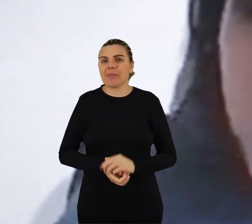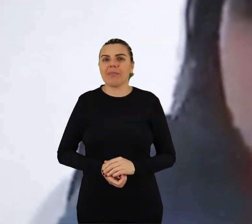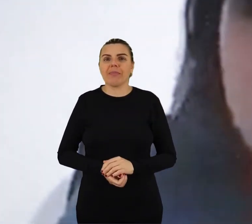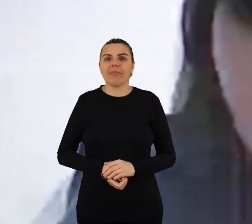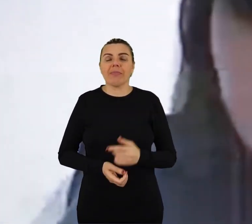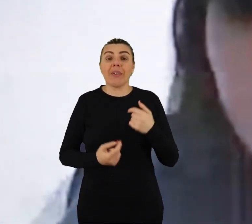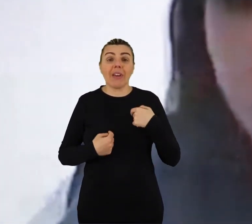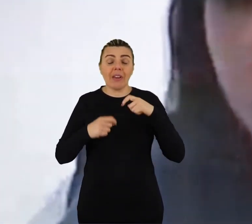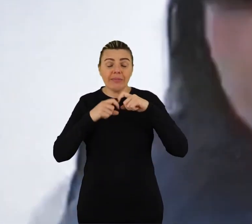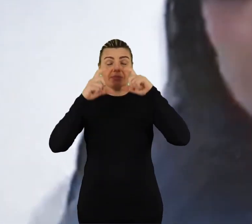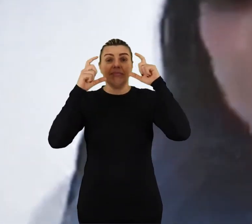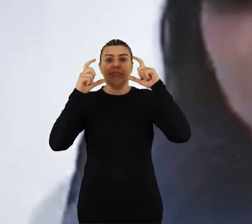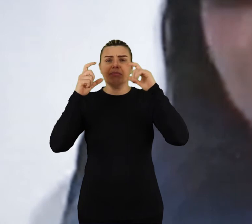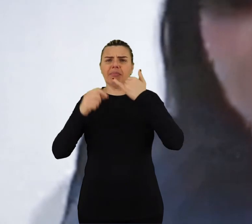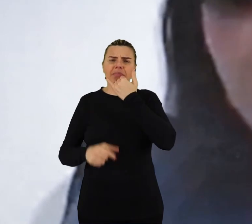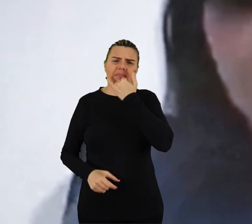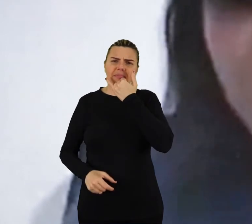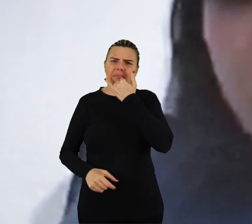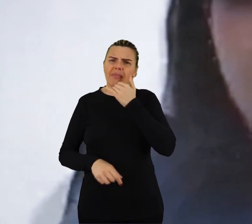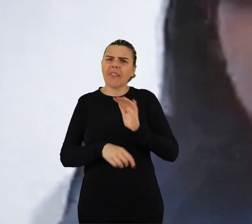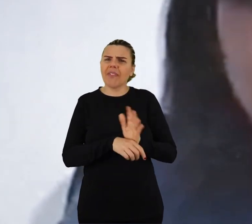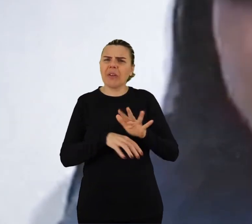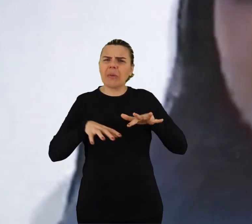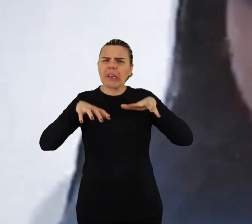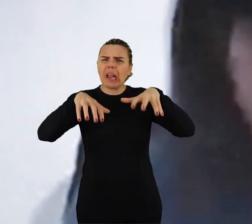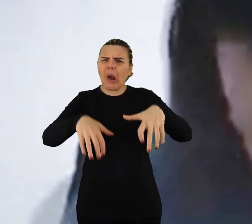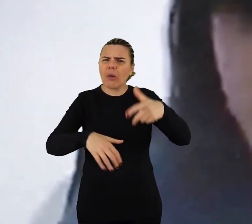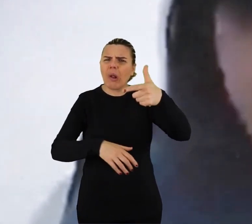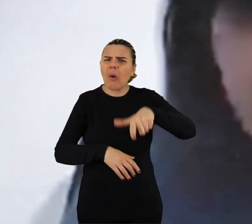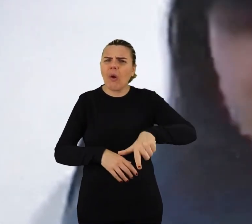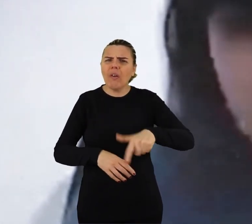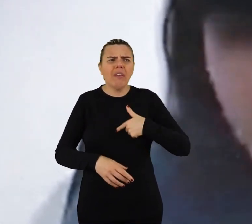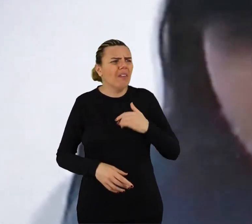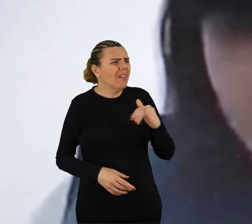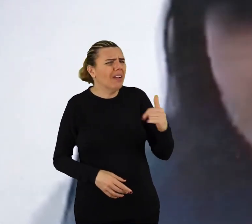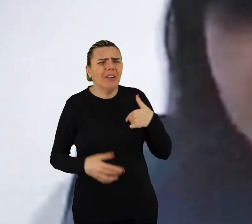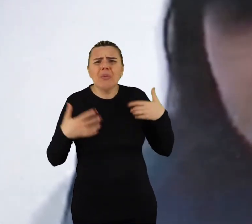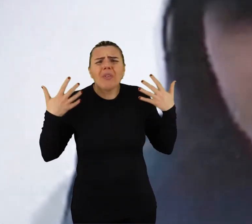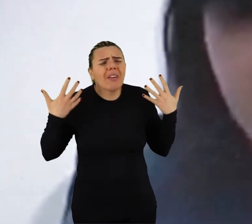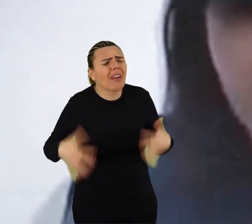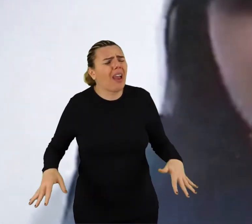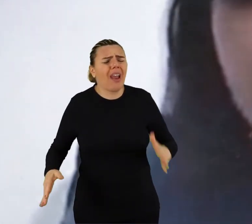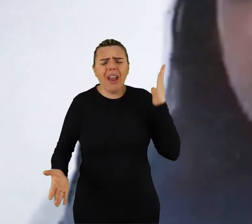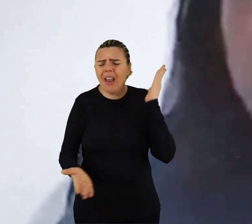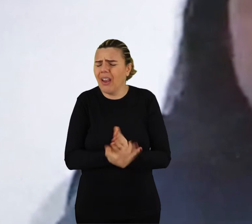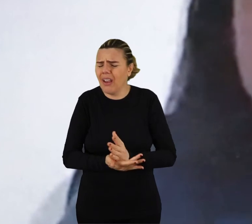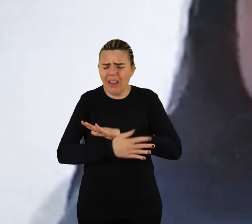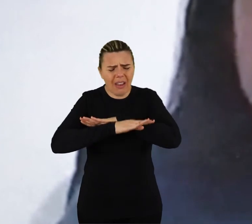quando eu abri os olhos eu vi que era outro filme de terror e eu falei para ele que eu não queria mais aquilo e